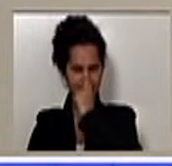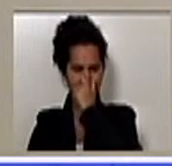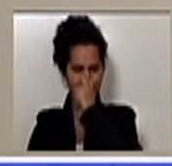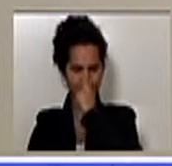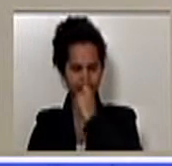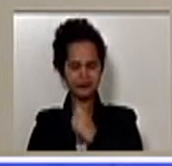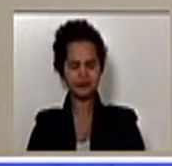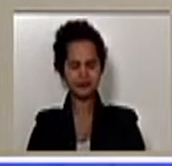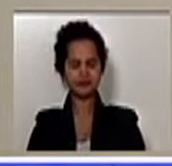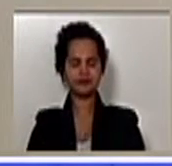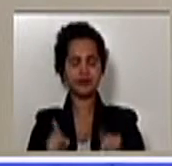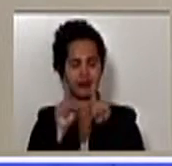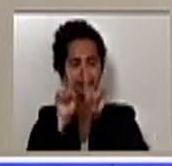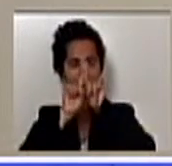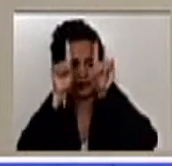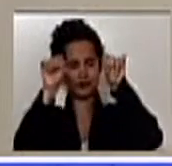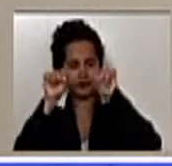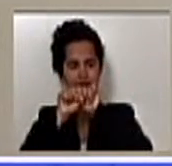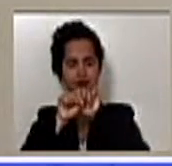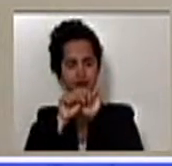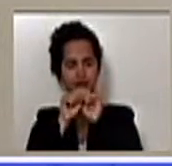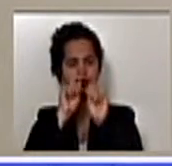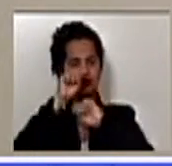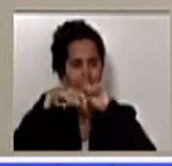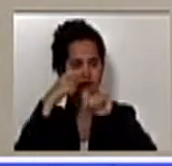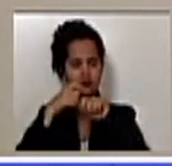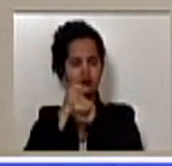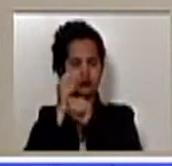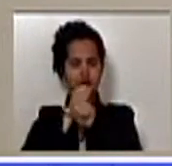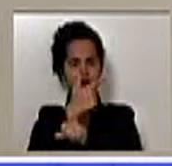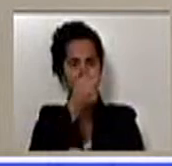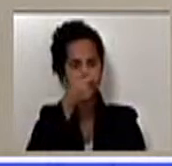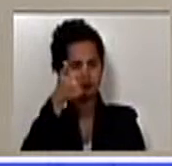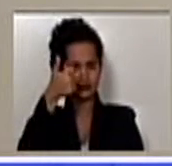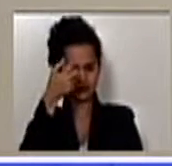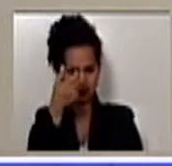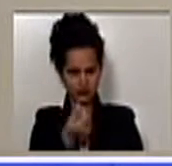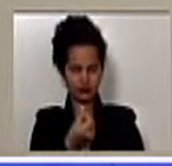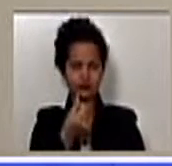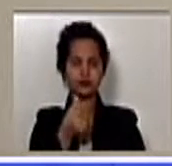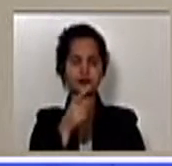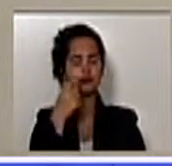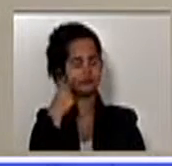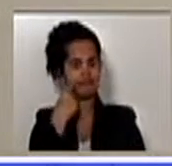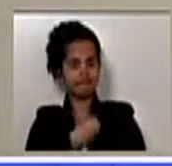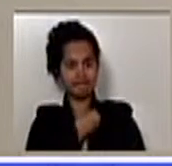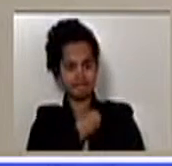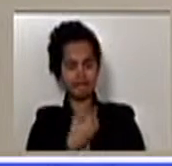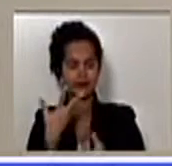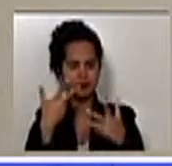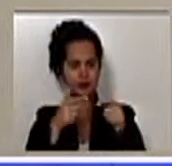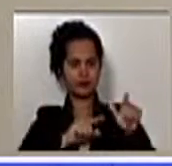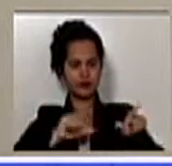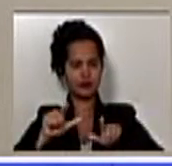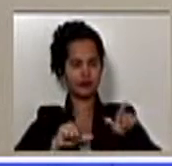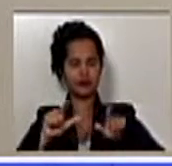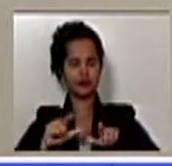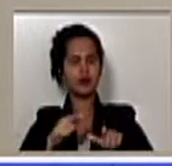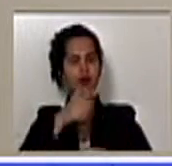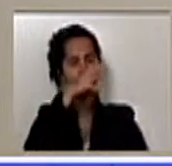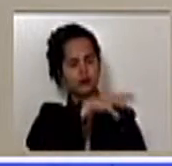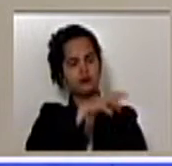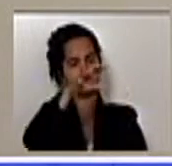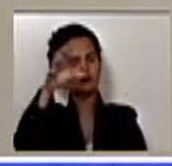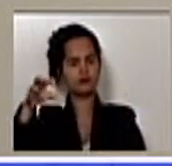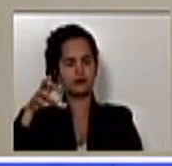2016. Fica esse reconhecimento do trabalho de vossas excelências, como também os demais poderes